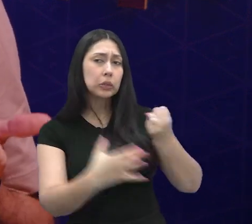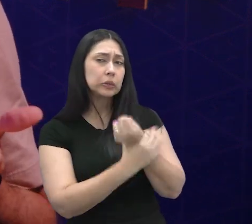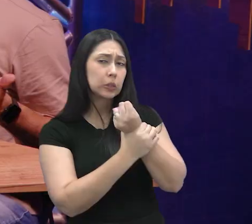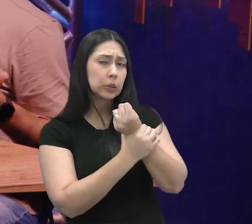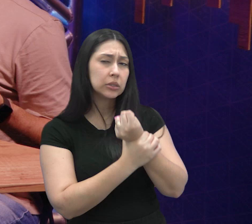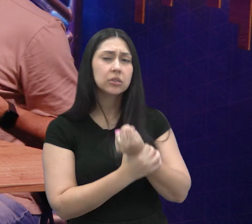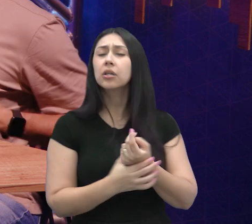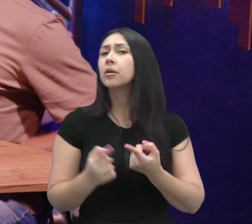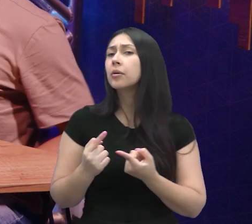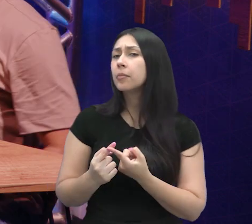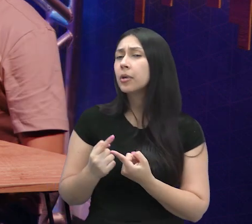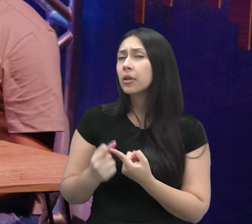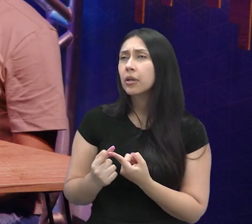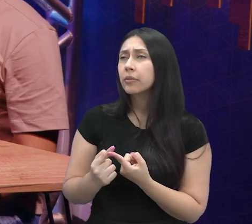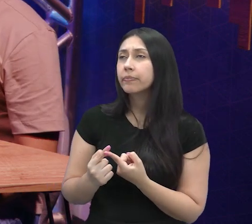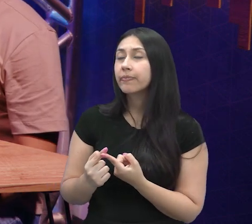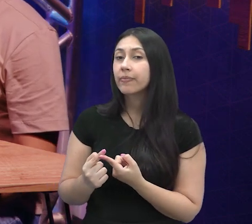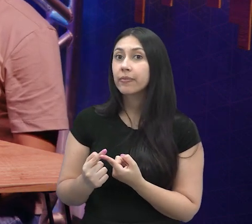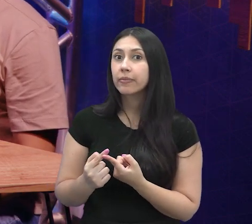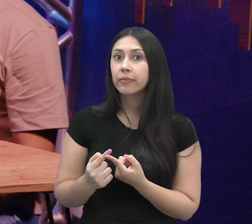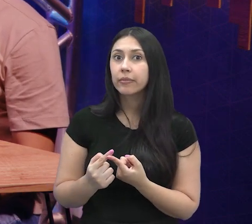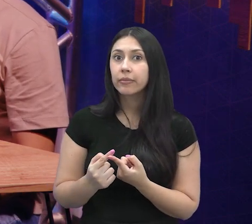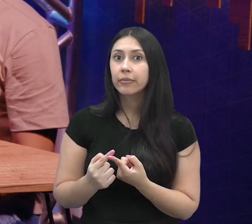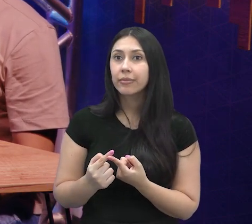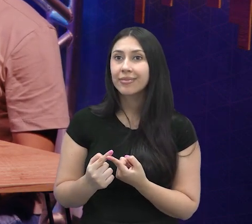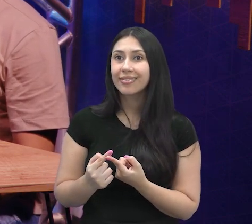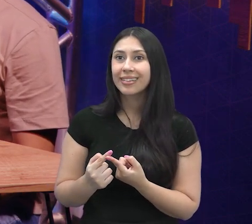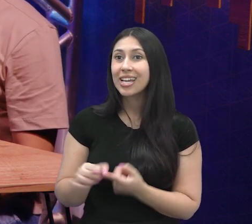segurança. Porque não adianta só você ter